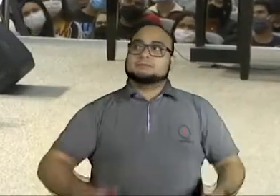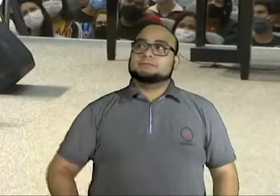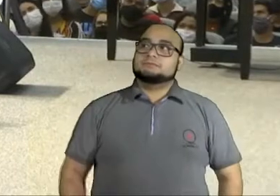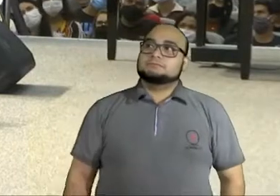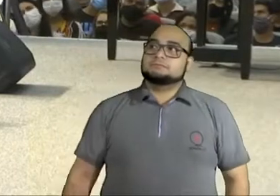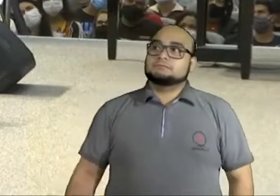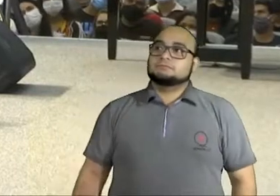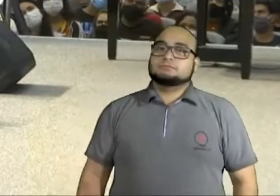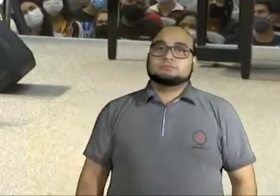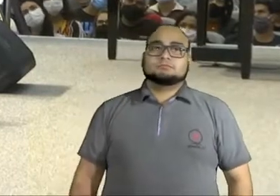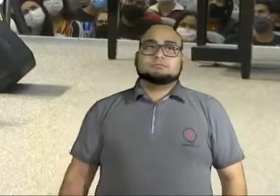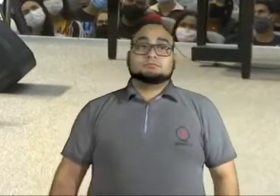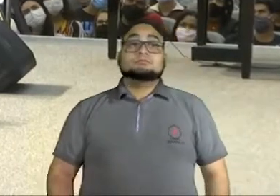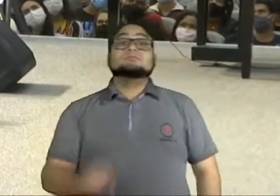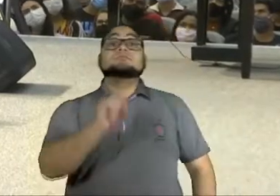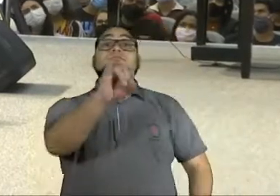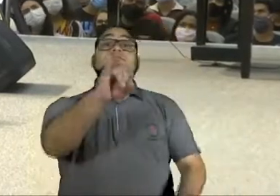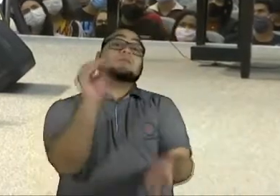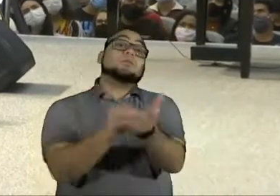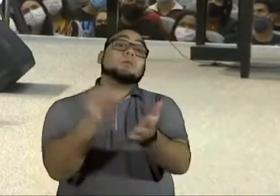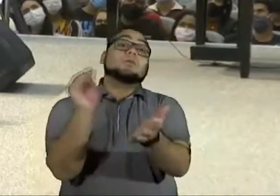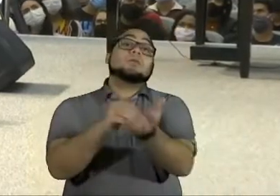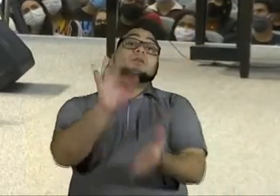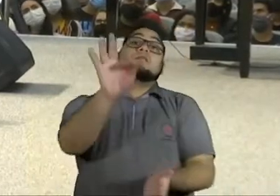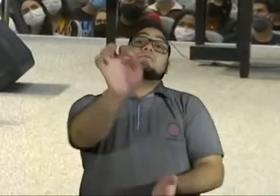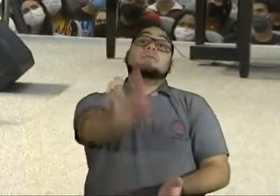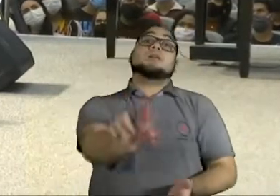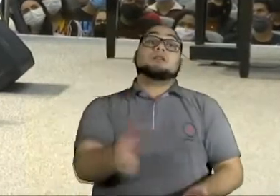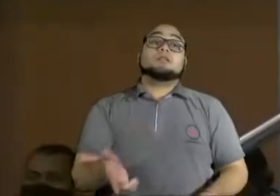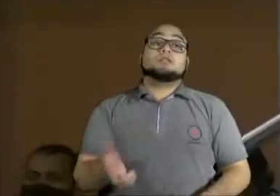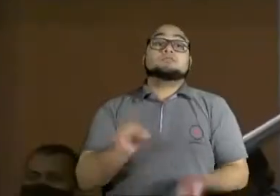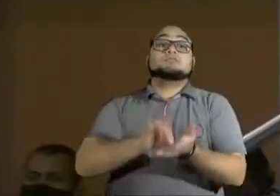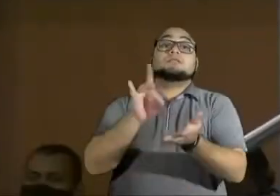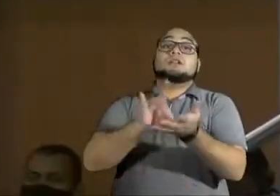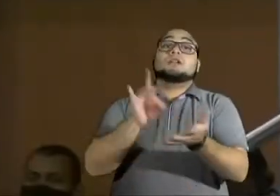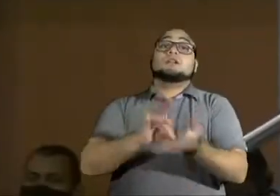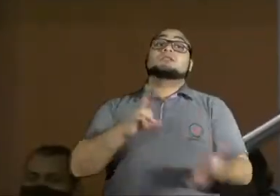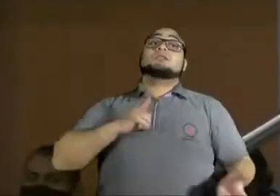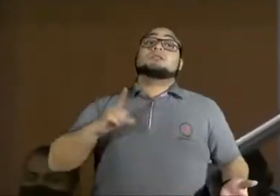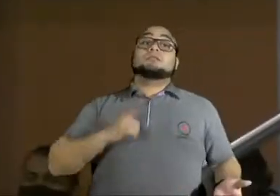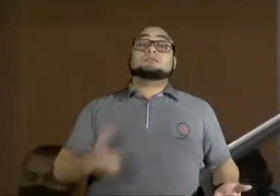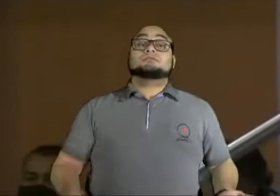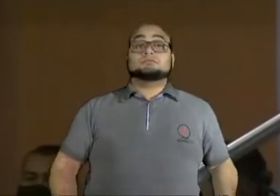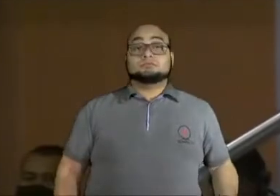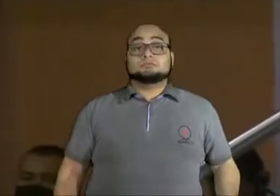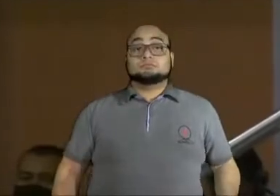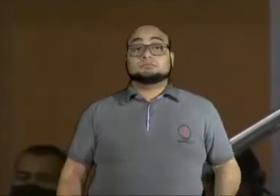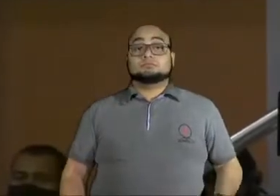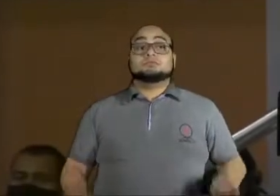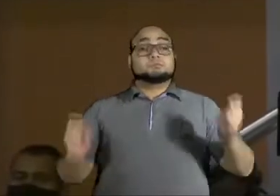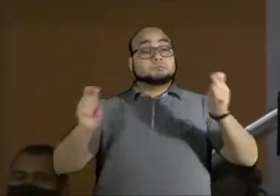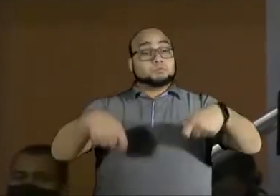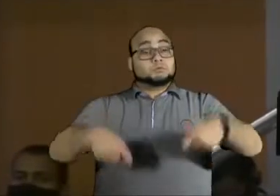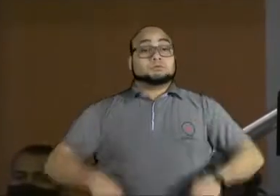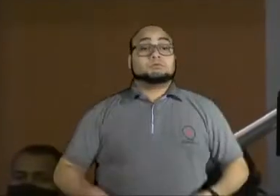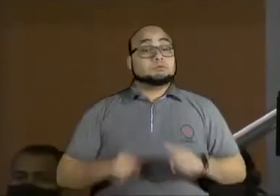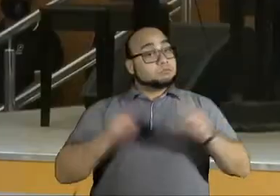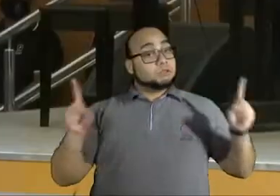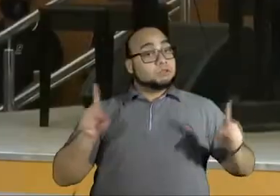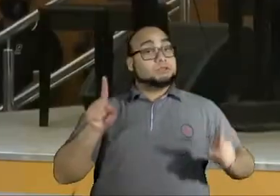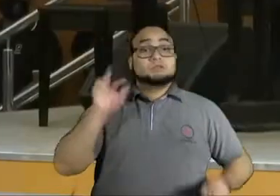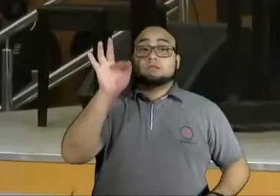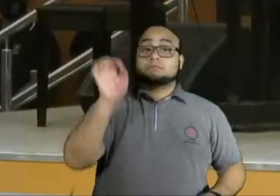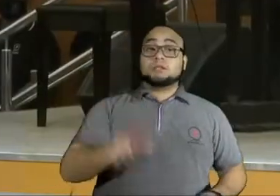Se a incredulidade for sincera, haverá chance. Mas se a fé for falsa, pode